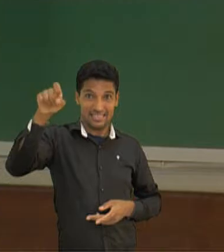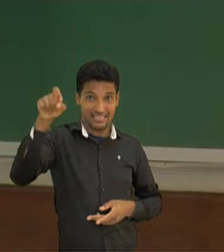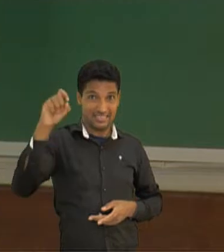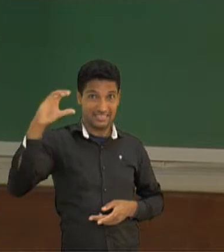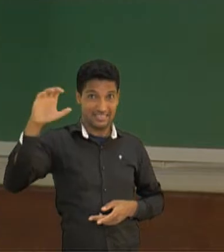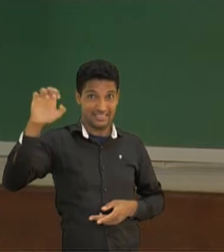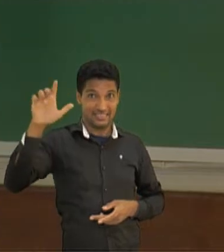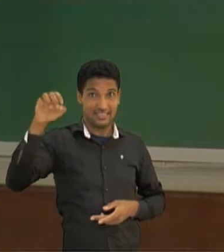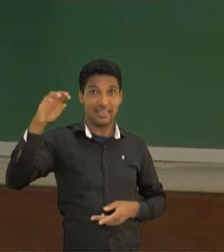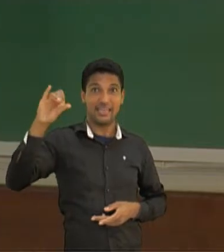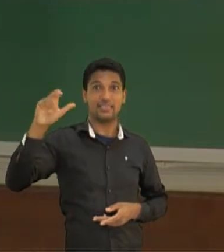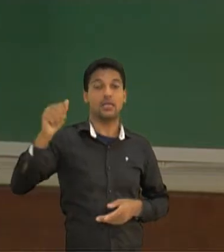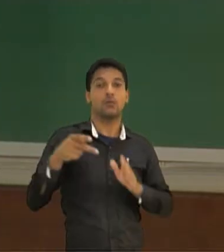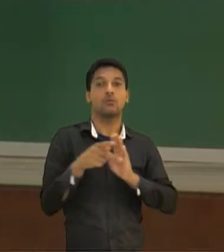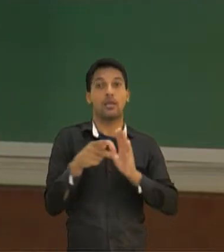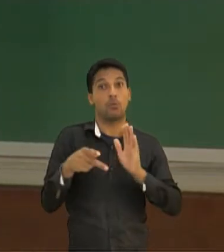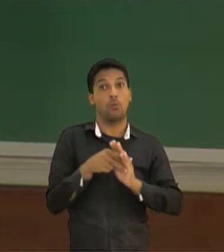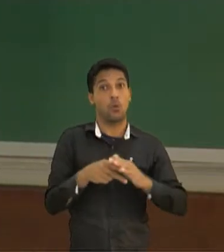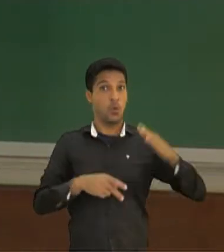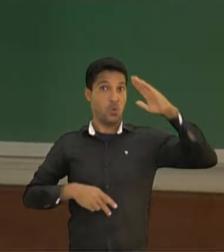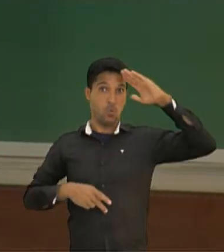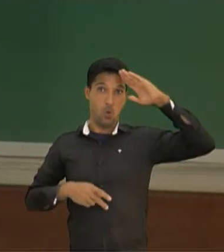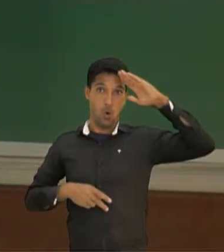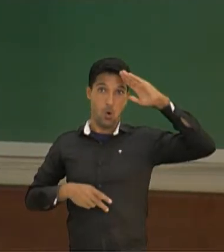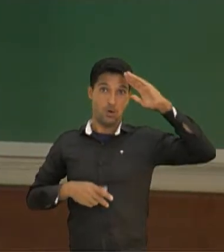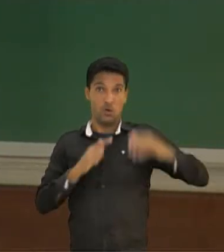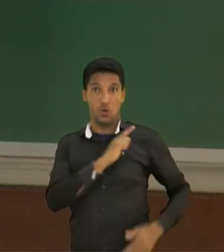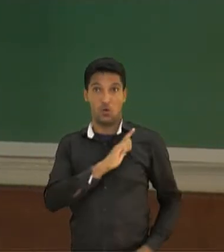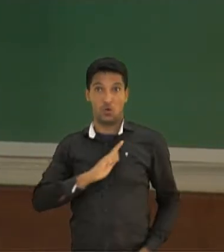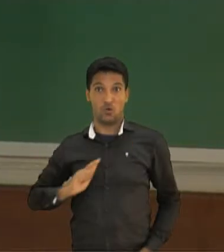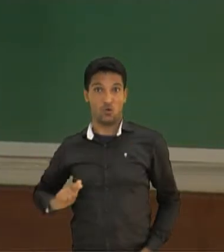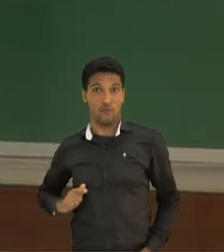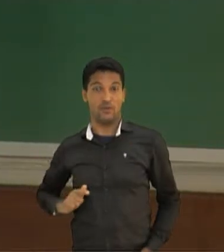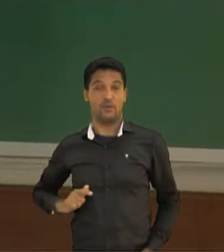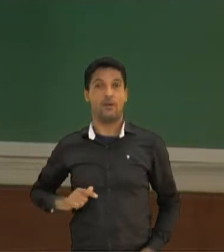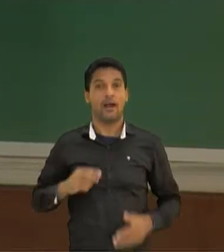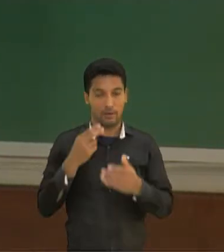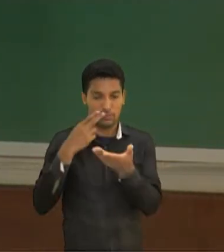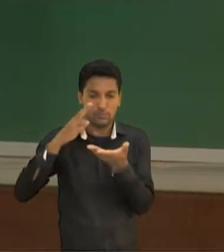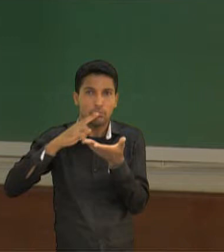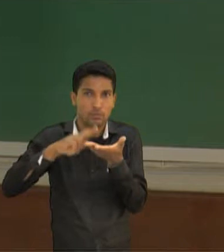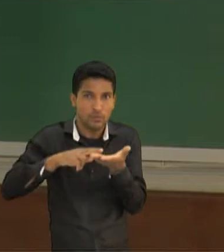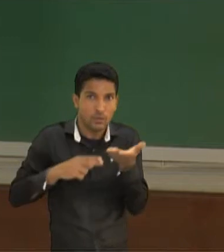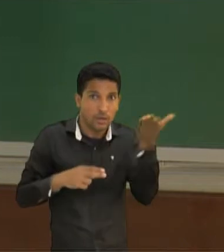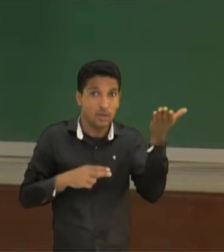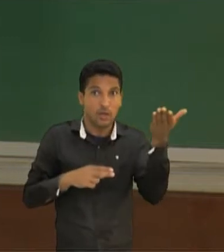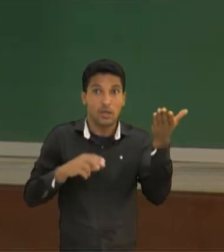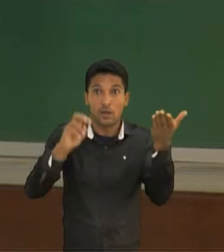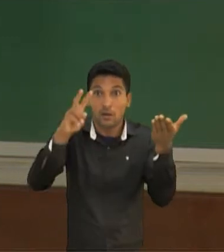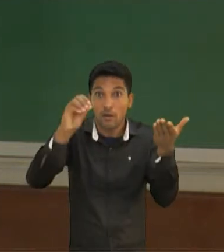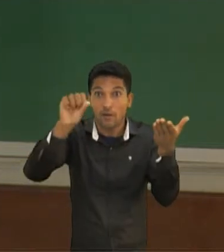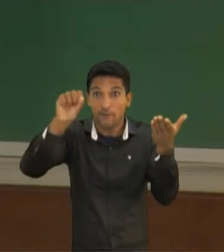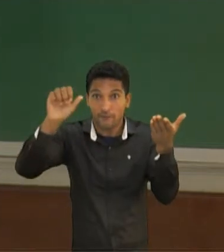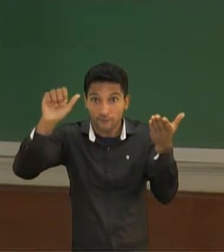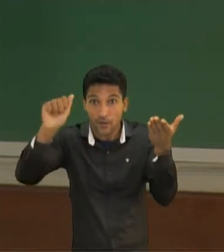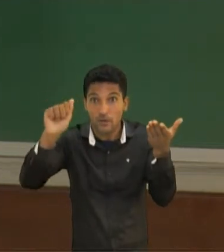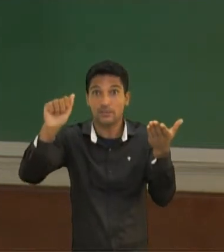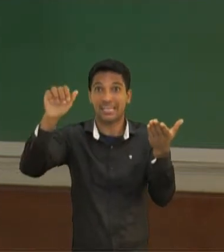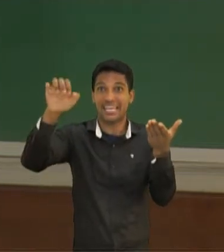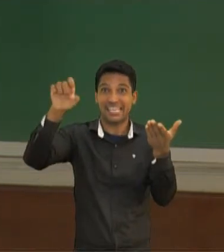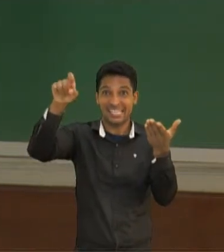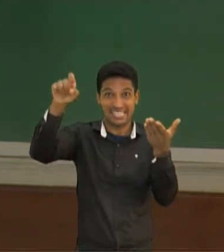uma alta autoridade, né? Utilizar ali um dos pronomes de tratamento que a gente tem, né? Se eu vou fazer uma carta